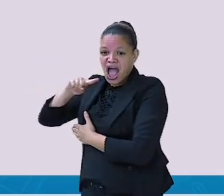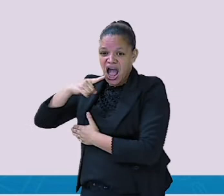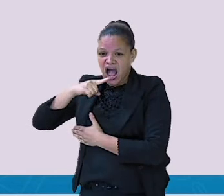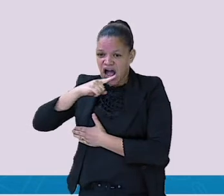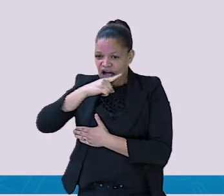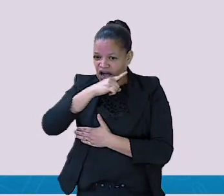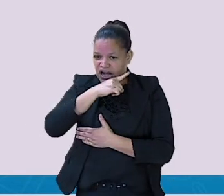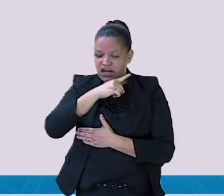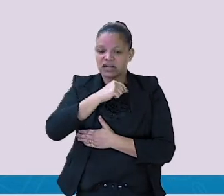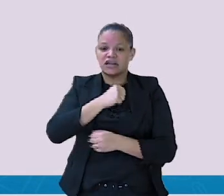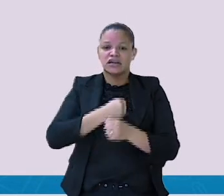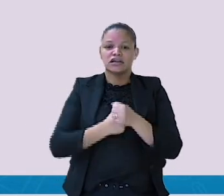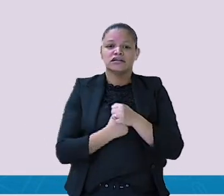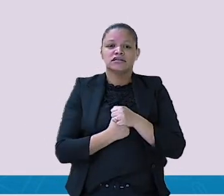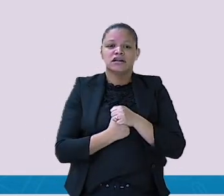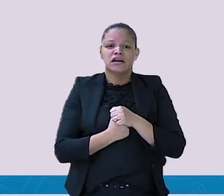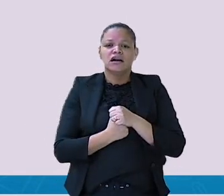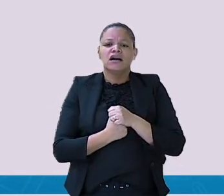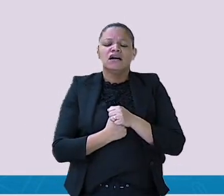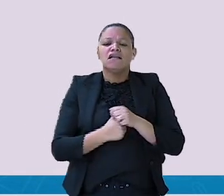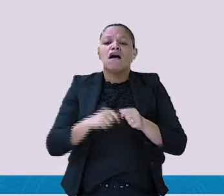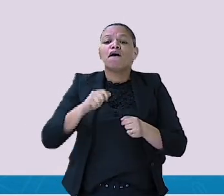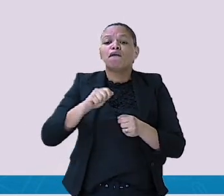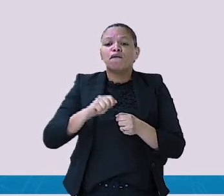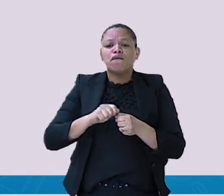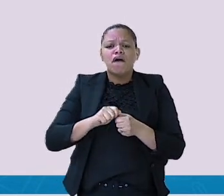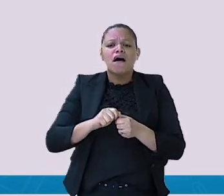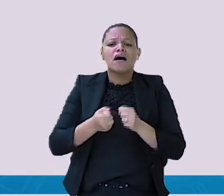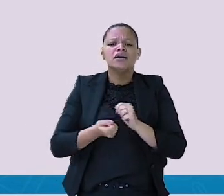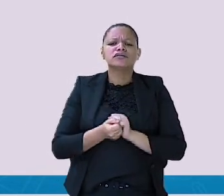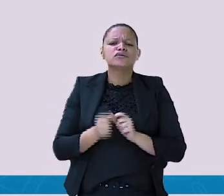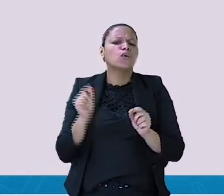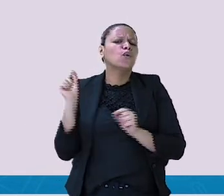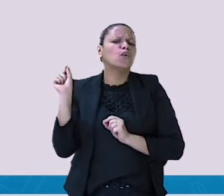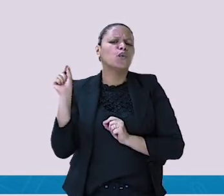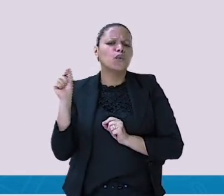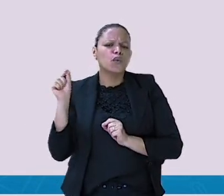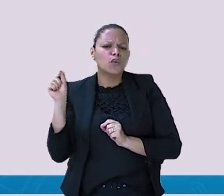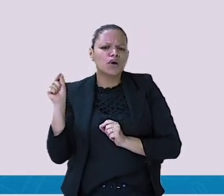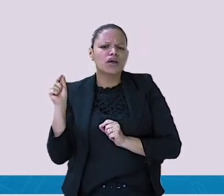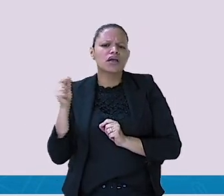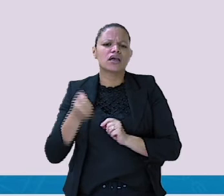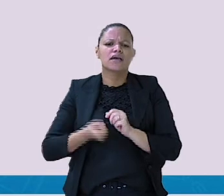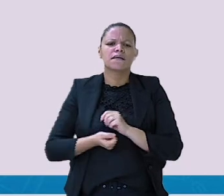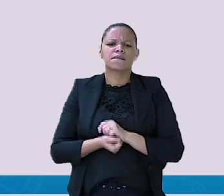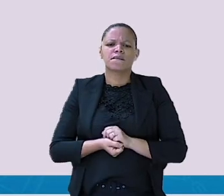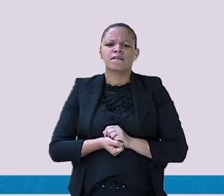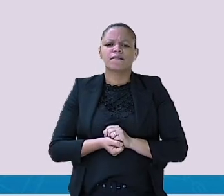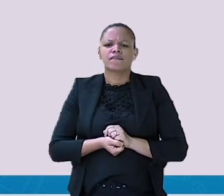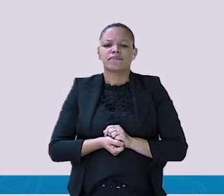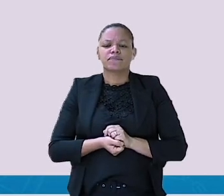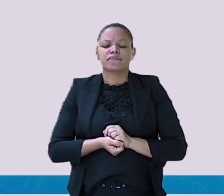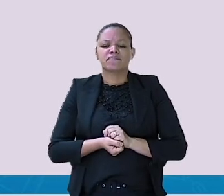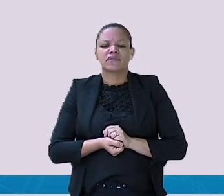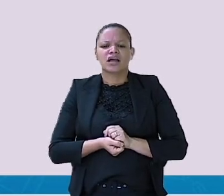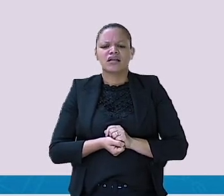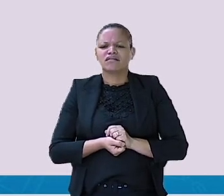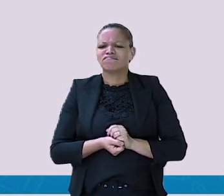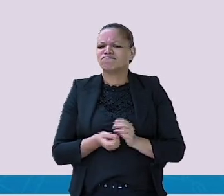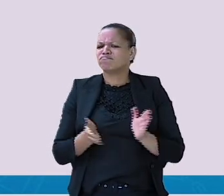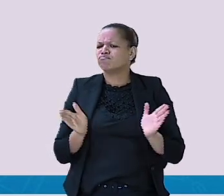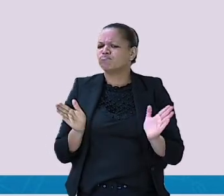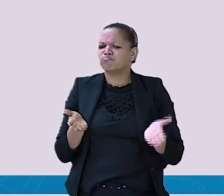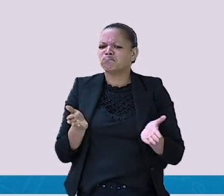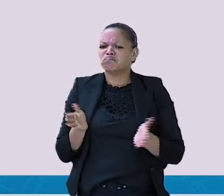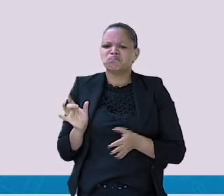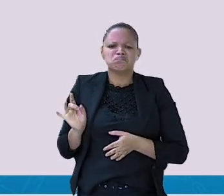né, grandes empresas conseguem fazer várias outras coisas que não seria somente agora o melado, a rapadura,